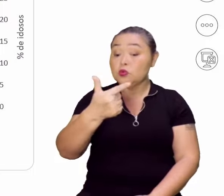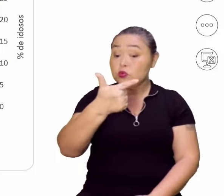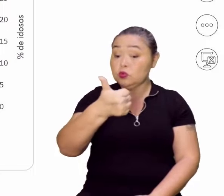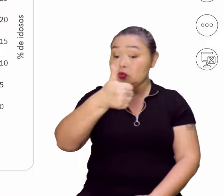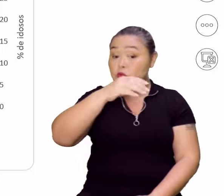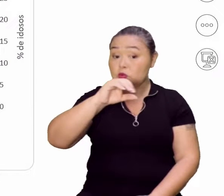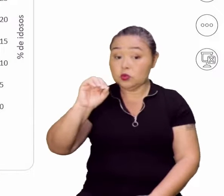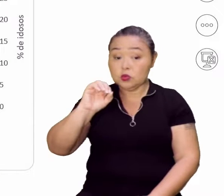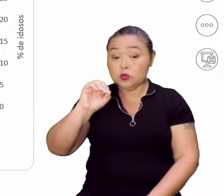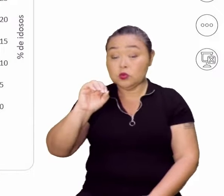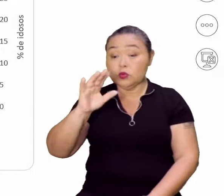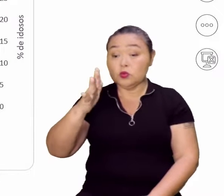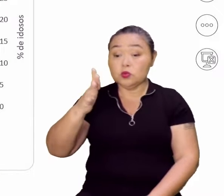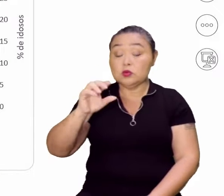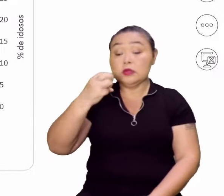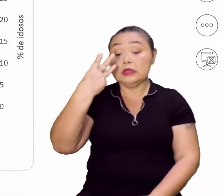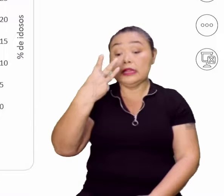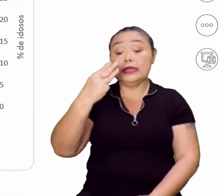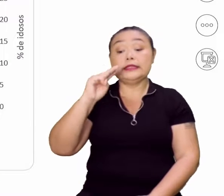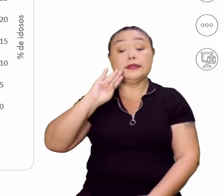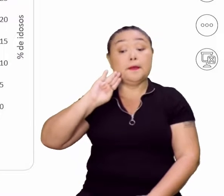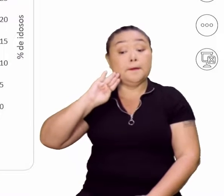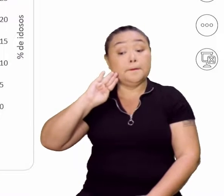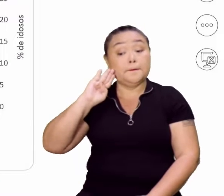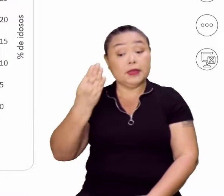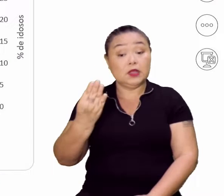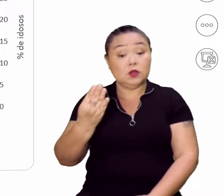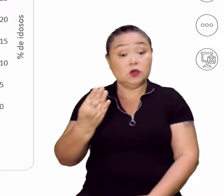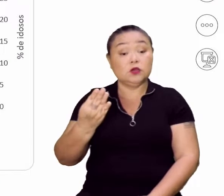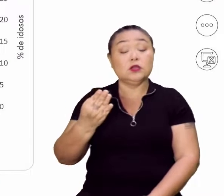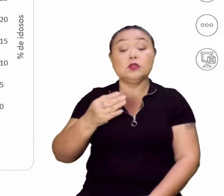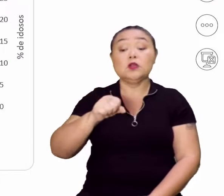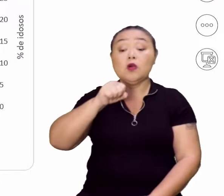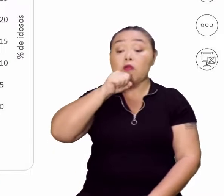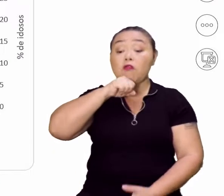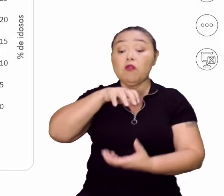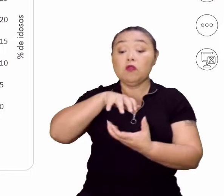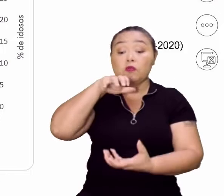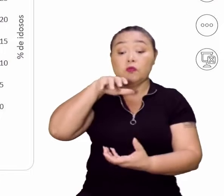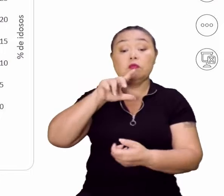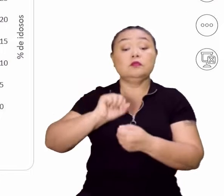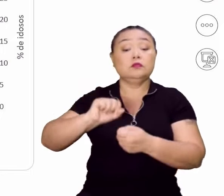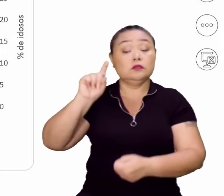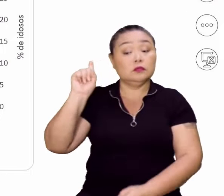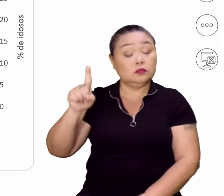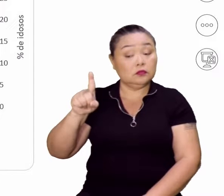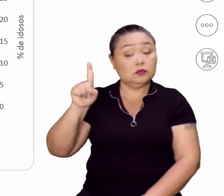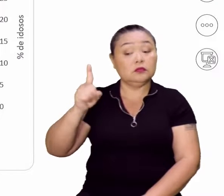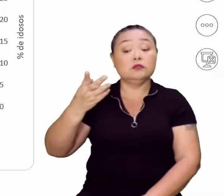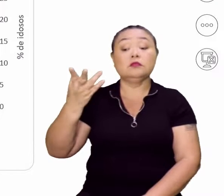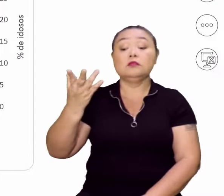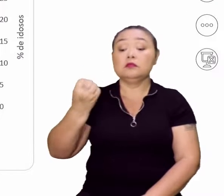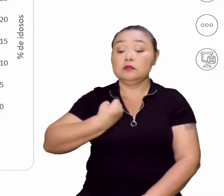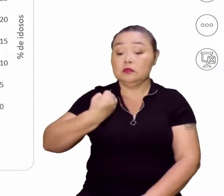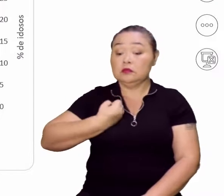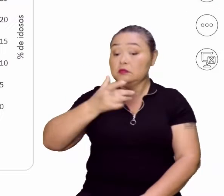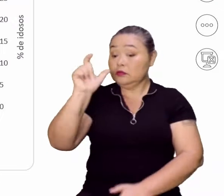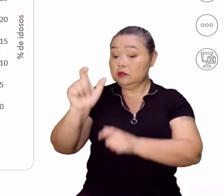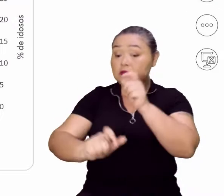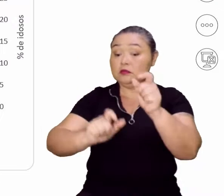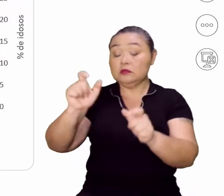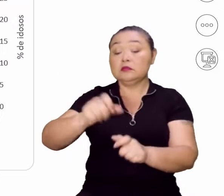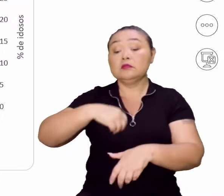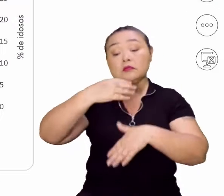vai estar na estimativa de mais de 3 bilhões de idosos. Então, é um número muito elevado de pessoas que